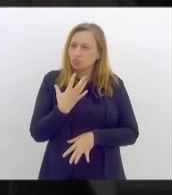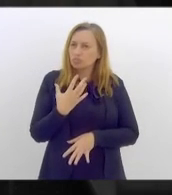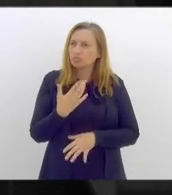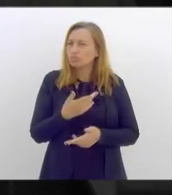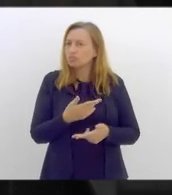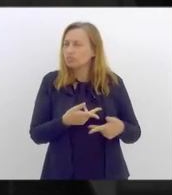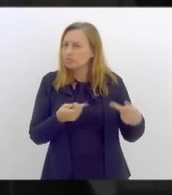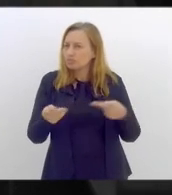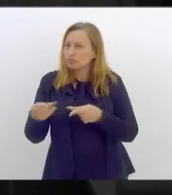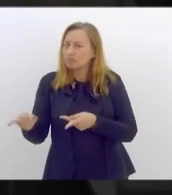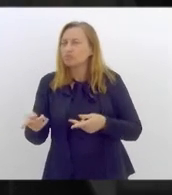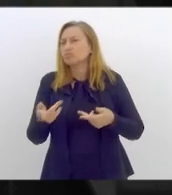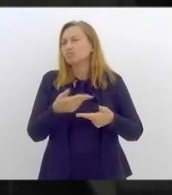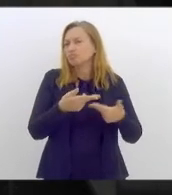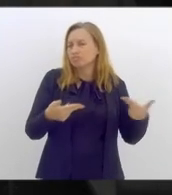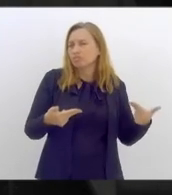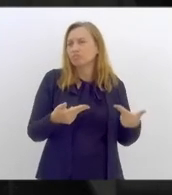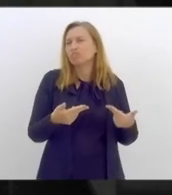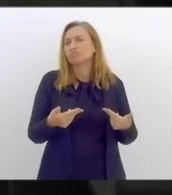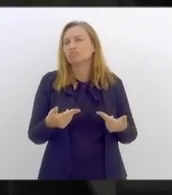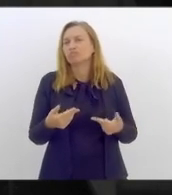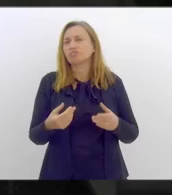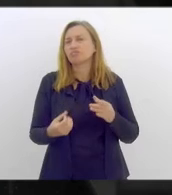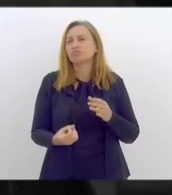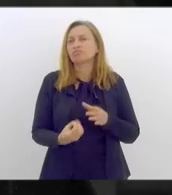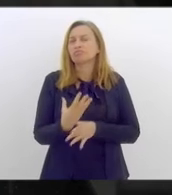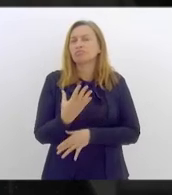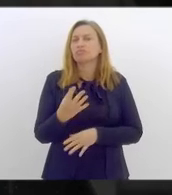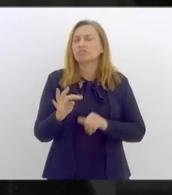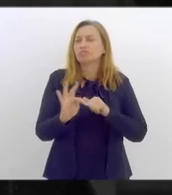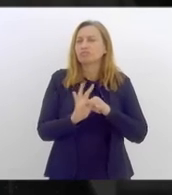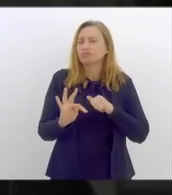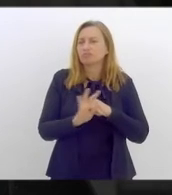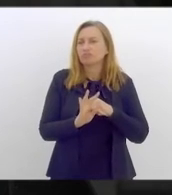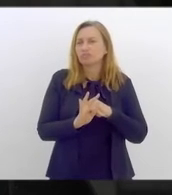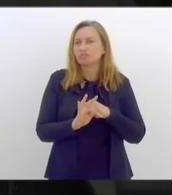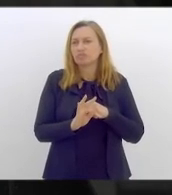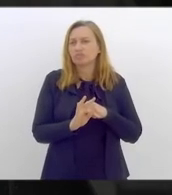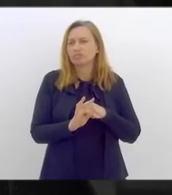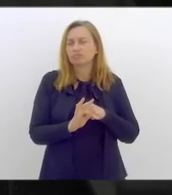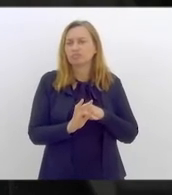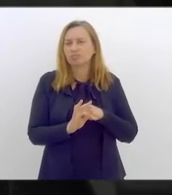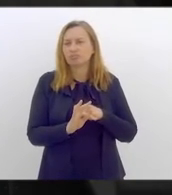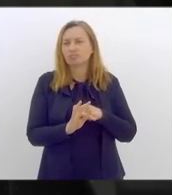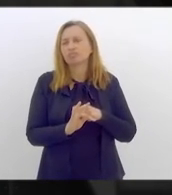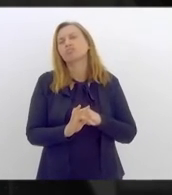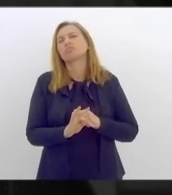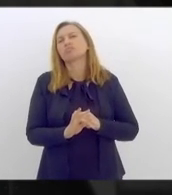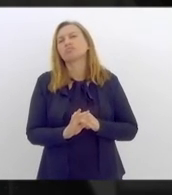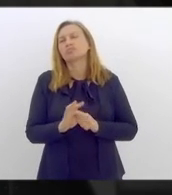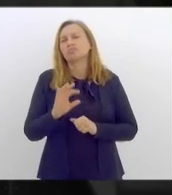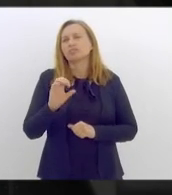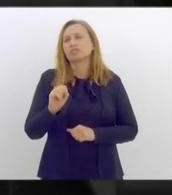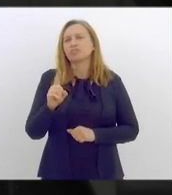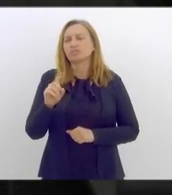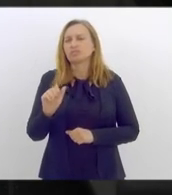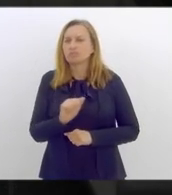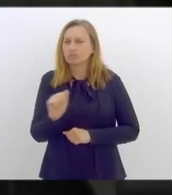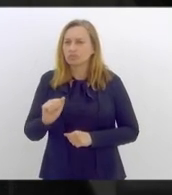inúmeras vezes e refiro a fundação técnica Educacional Souza Marques no bairro de Cascadura